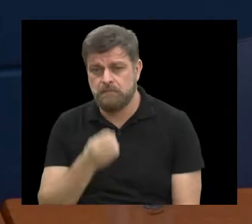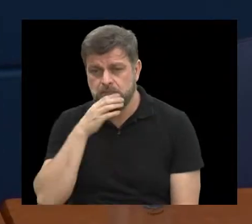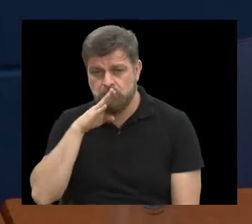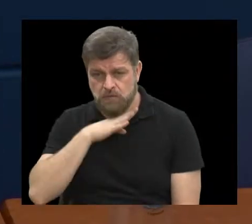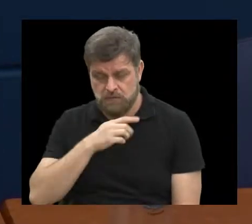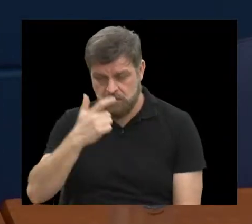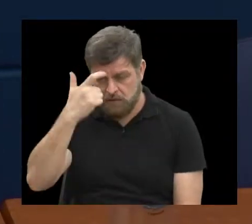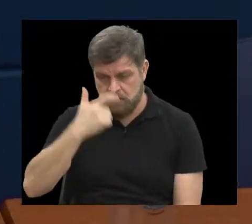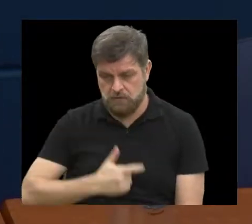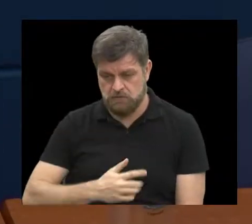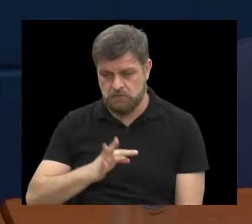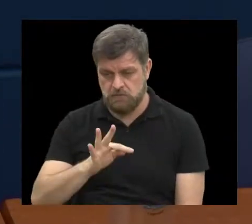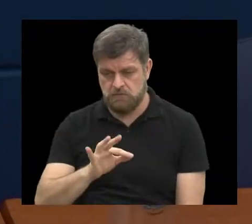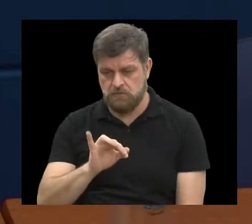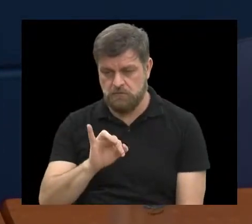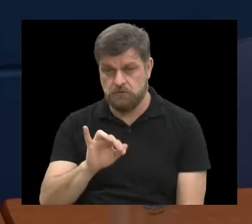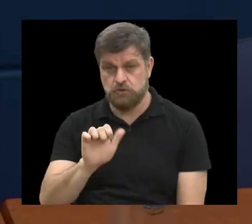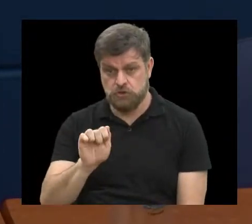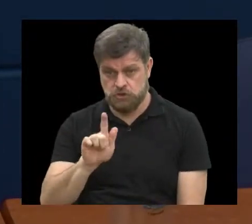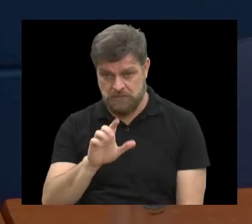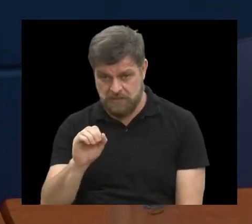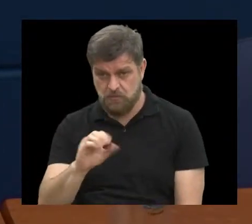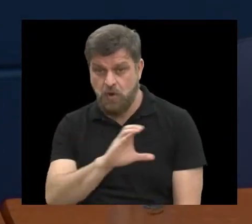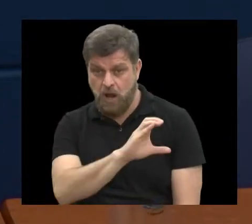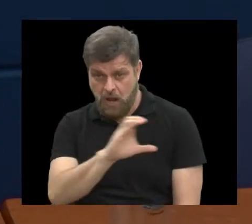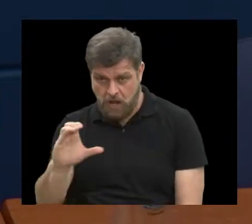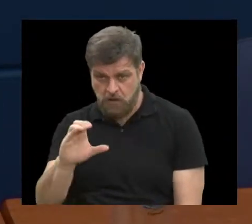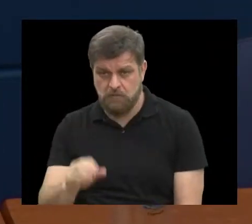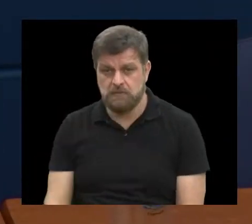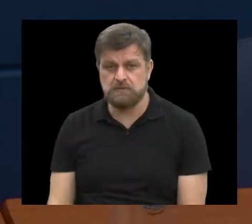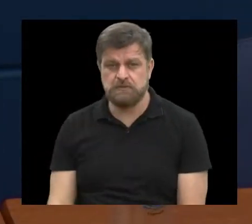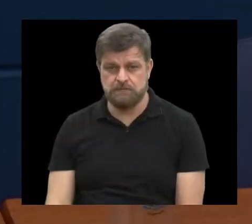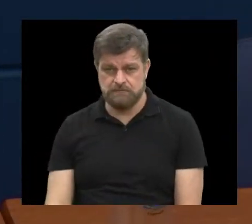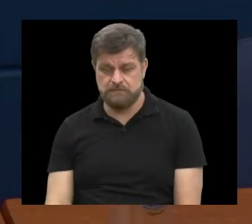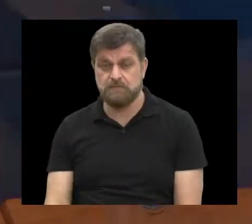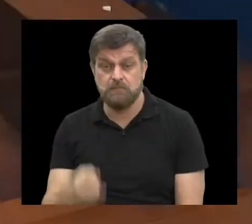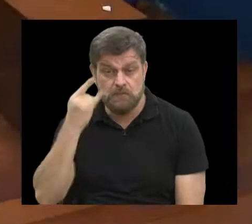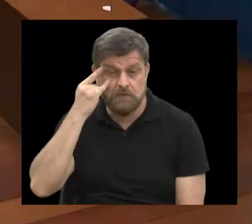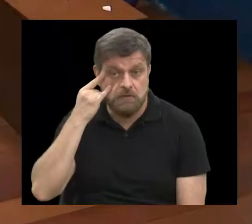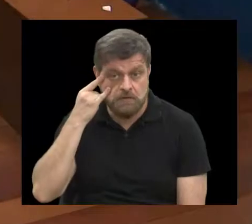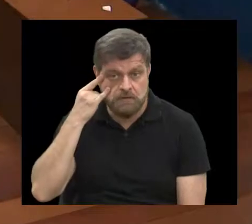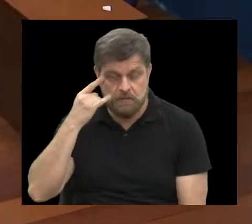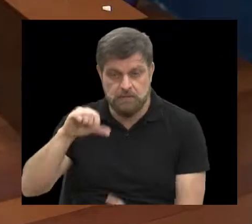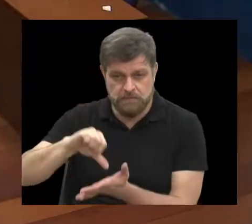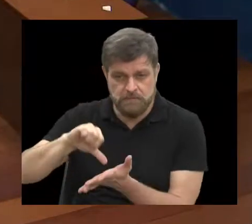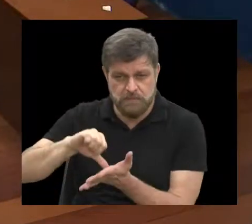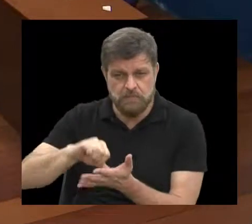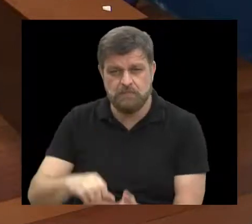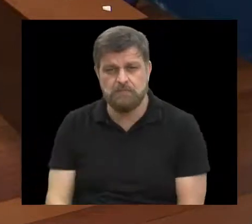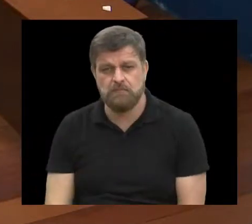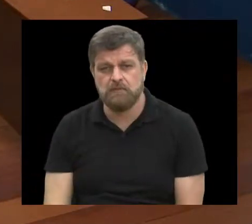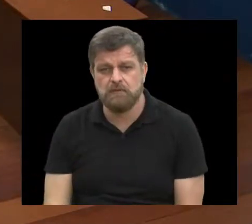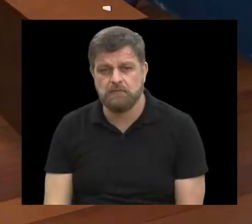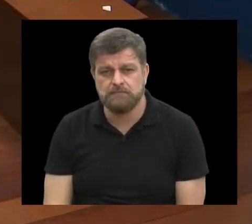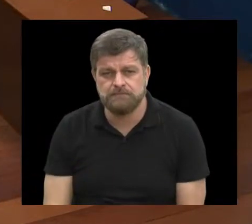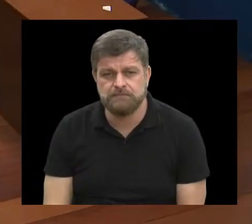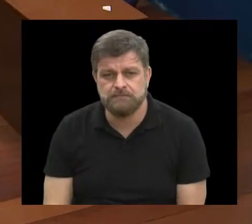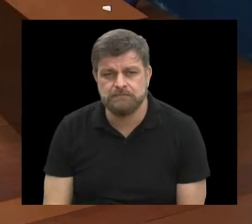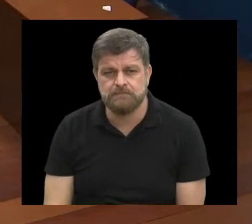nome é Tiago, sou coordenador de Relações Institucionais da Fundação Síndrome de Down. Minha